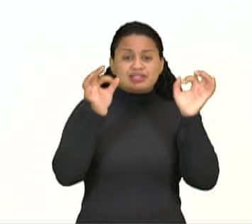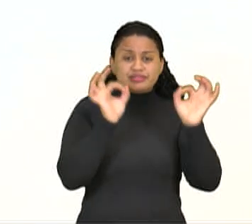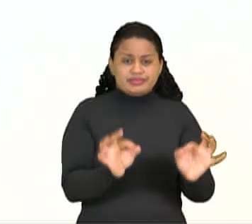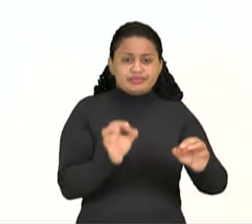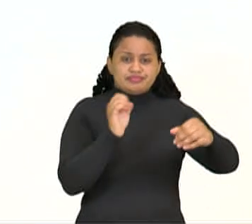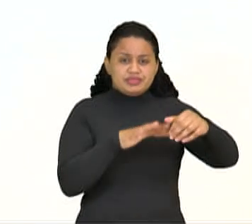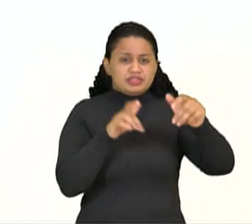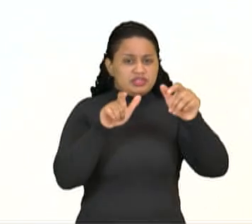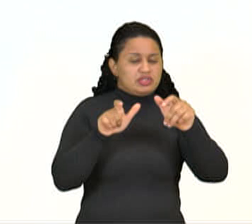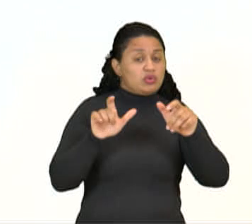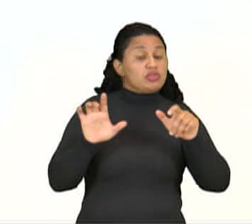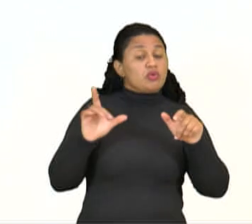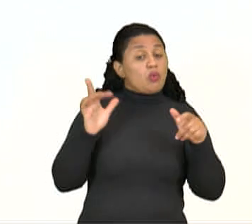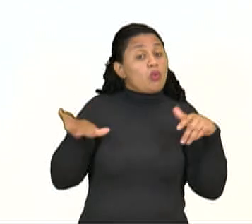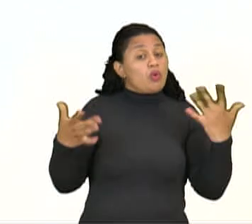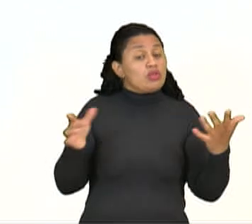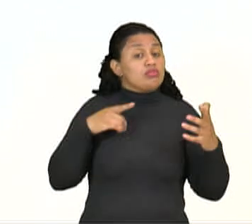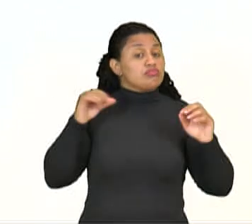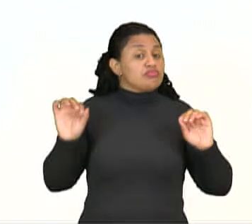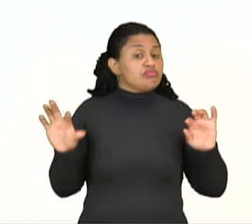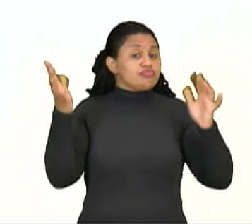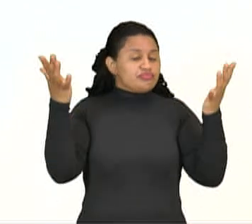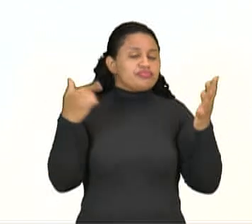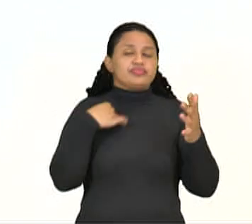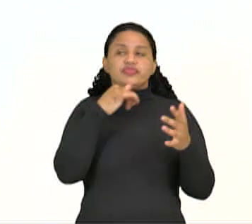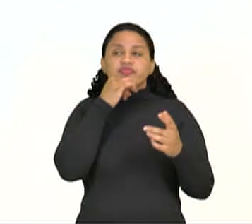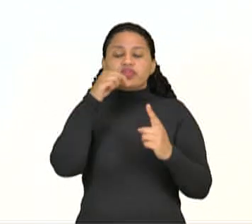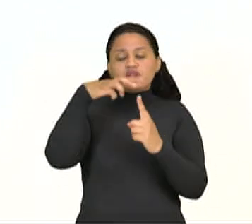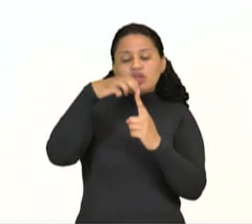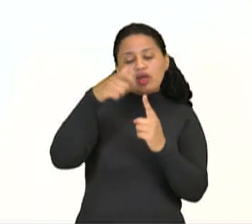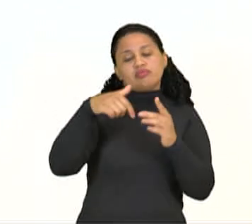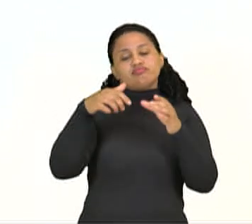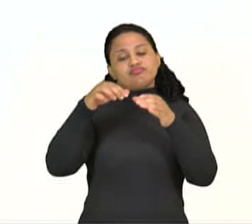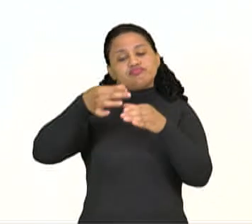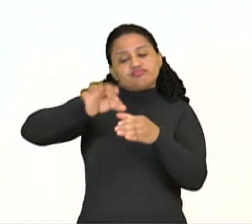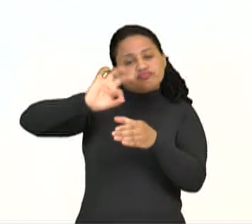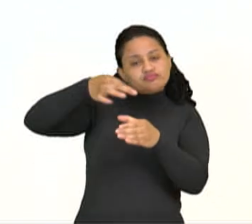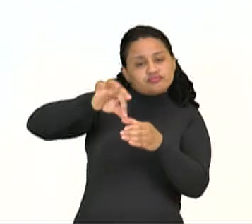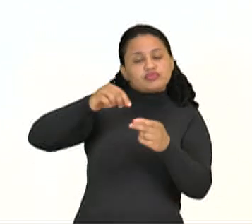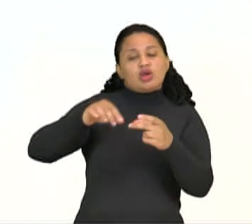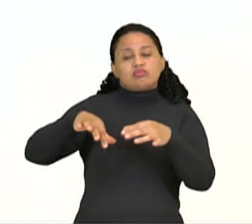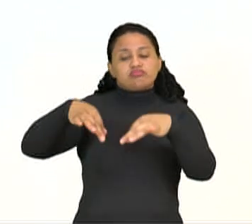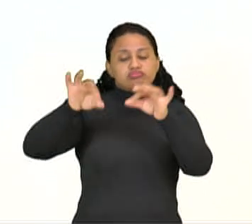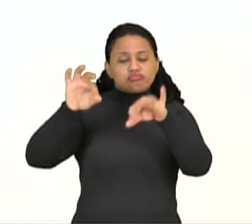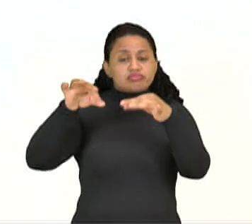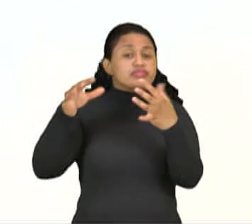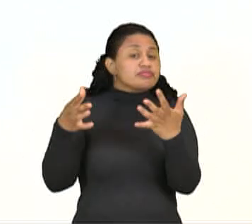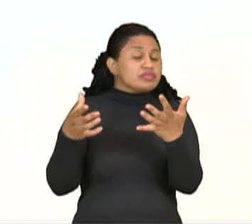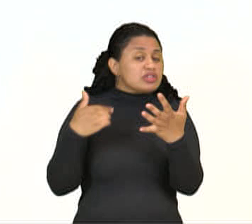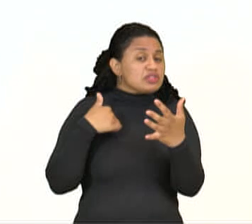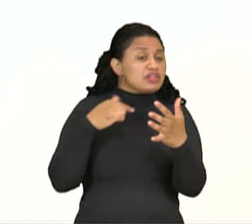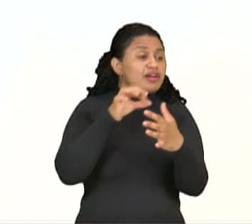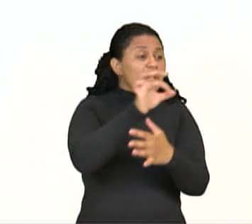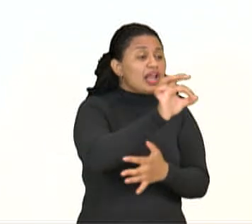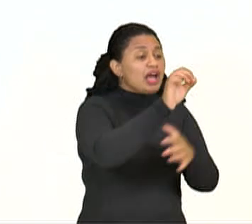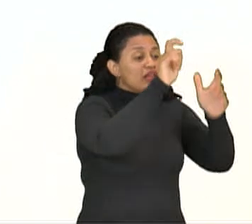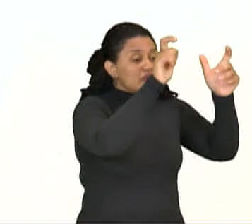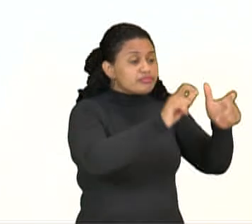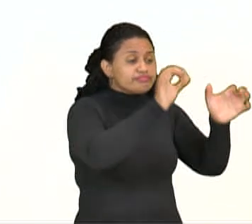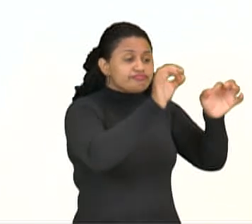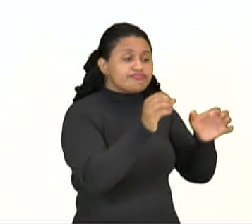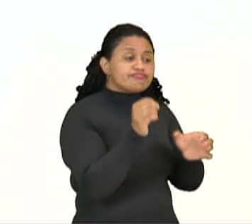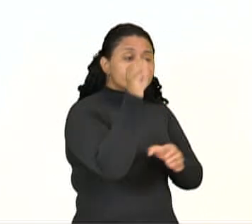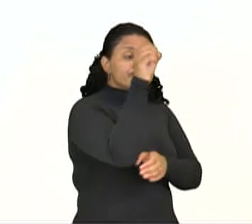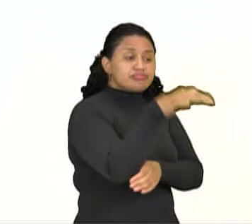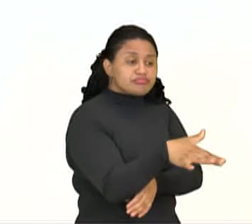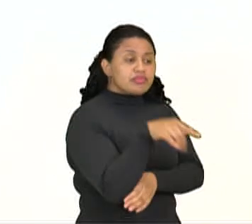nessas ocasiões? Você tem lá uma garrafinha, uma latinha, um pacote plástico, você vai lá onde está a